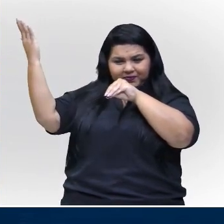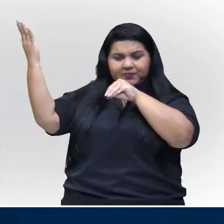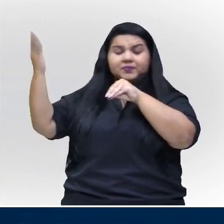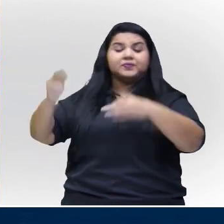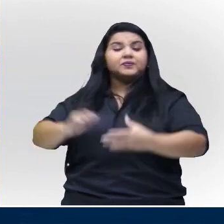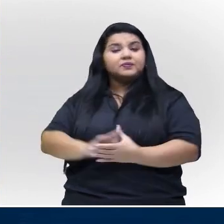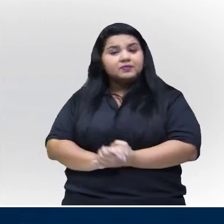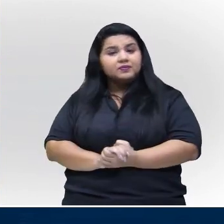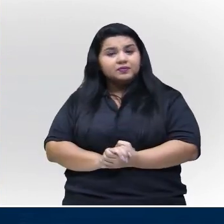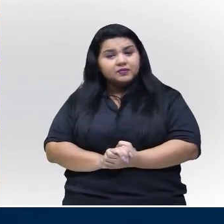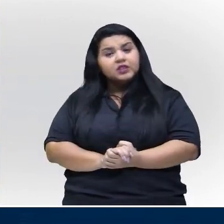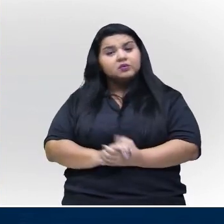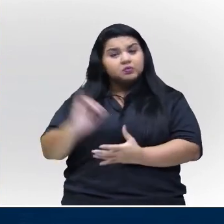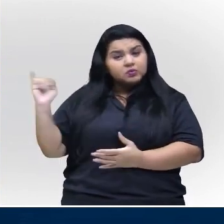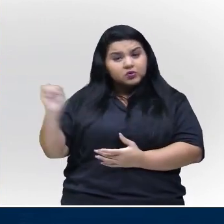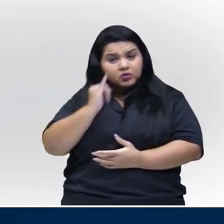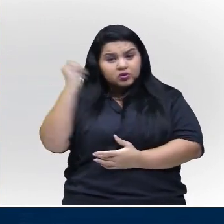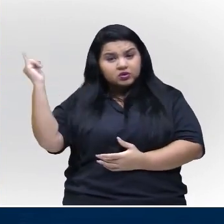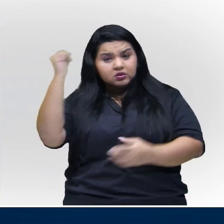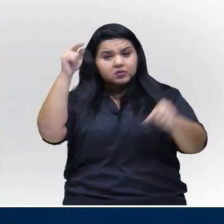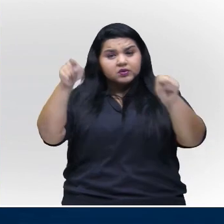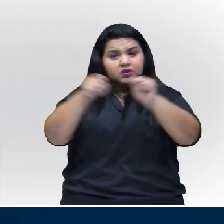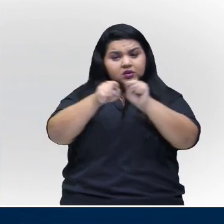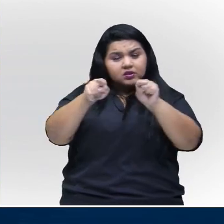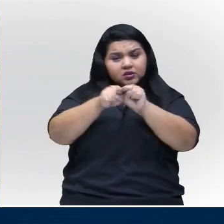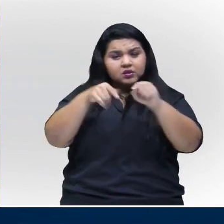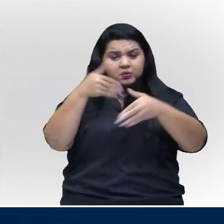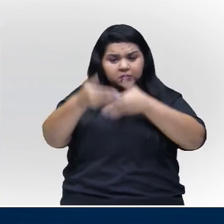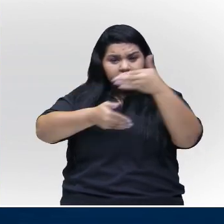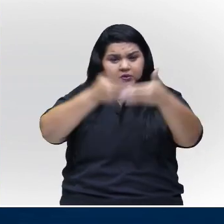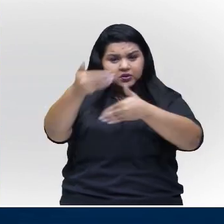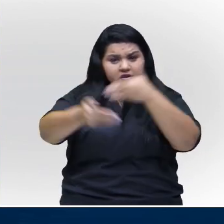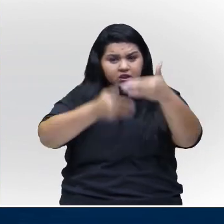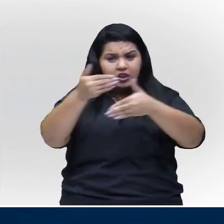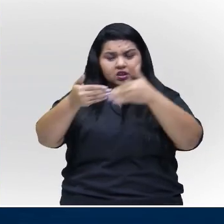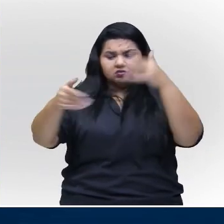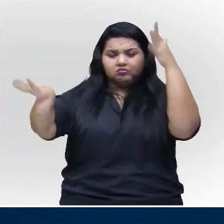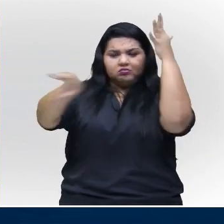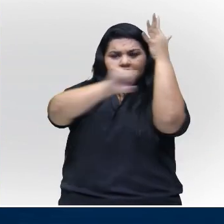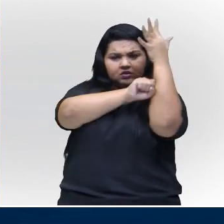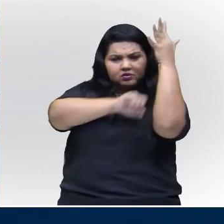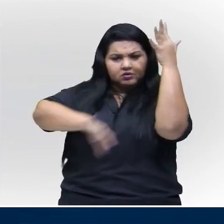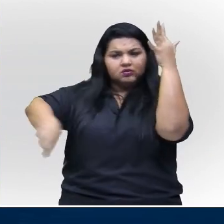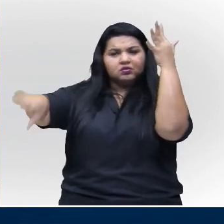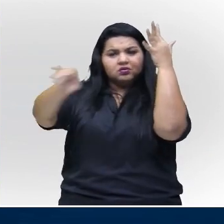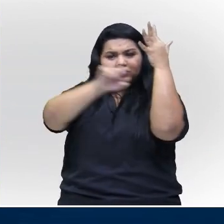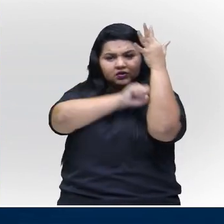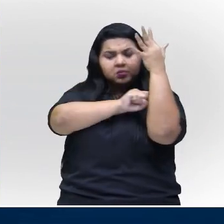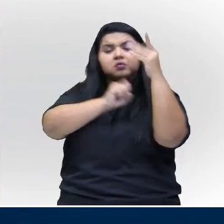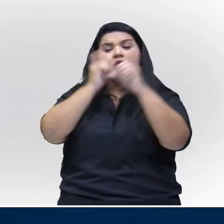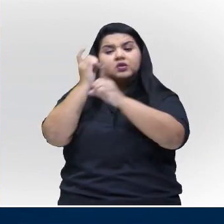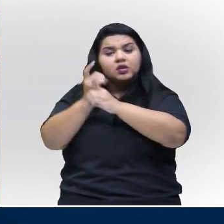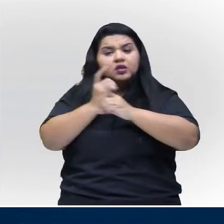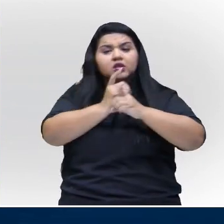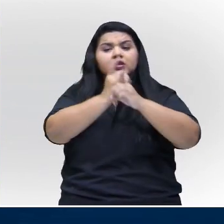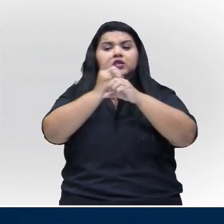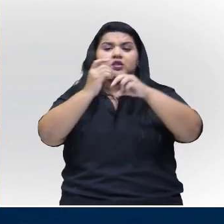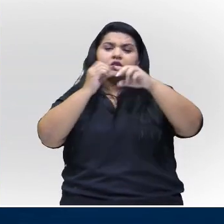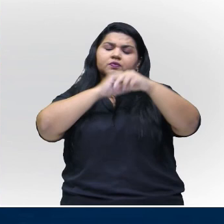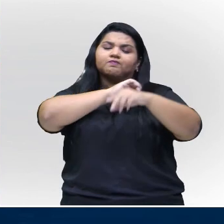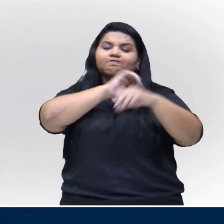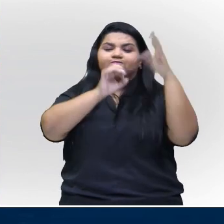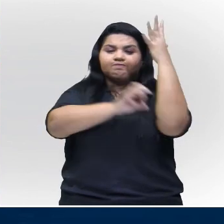pigmento muito importante também no processo da fotossíntese. Por isso que os cloroplastos vão ser encontrados nas células dos